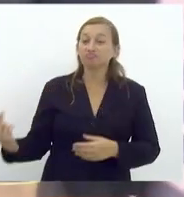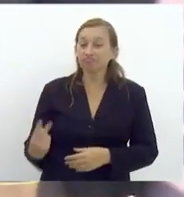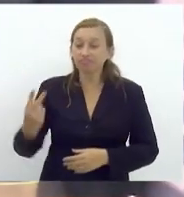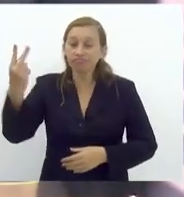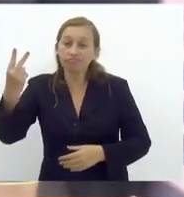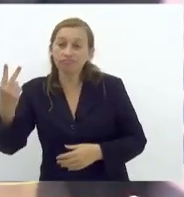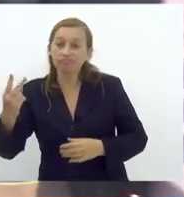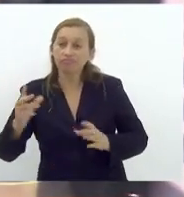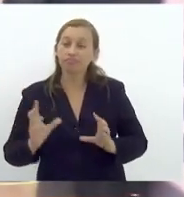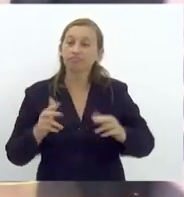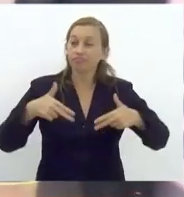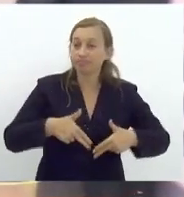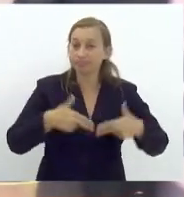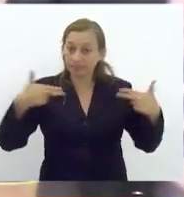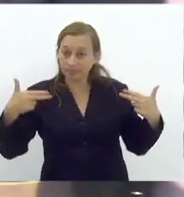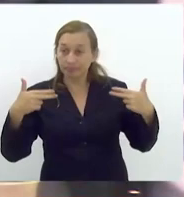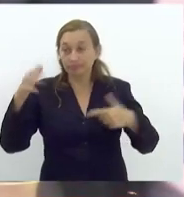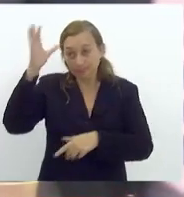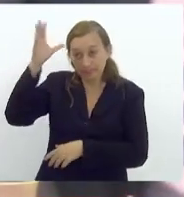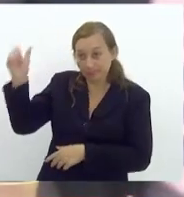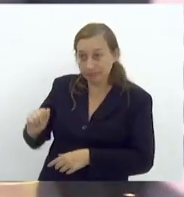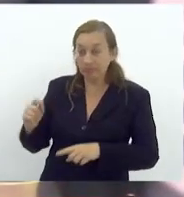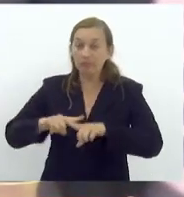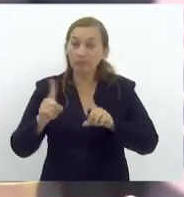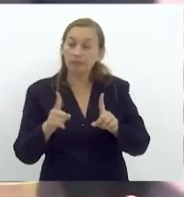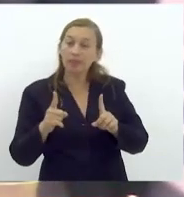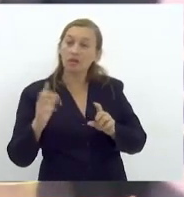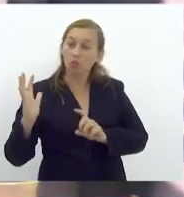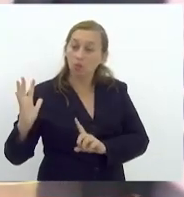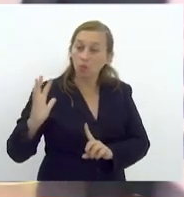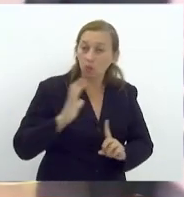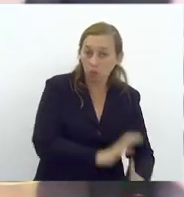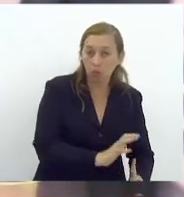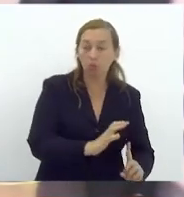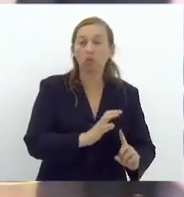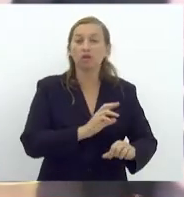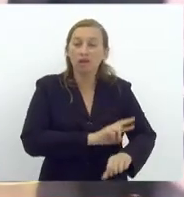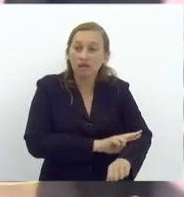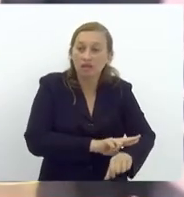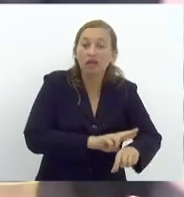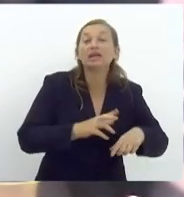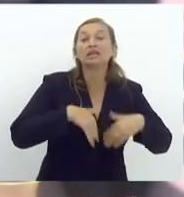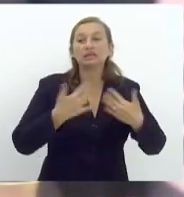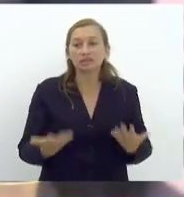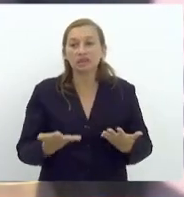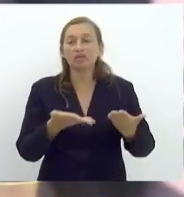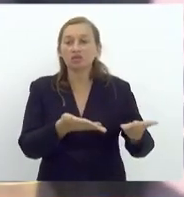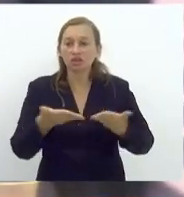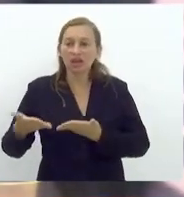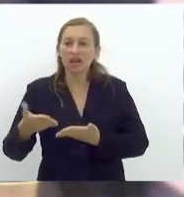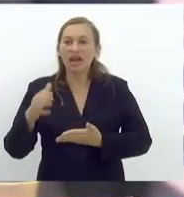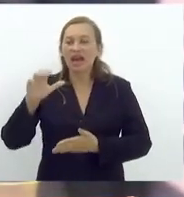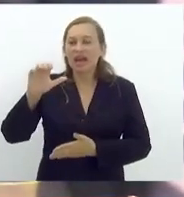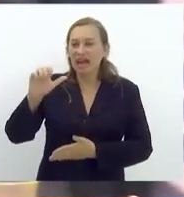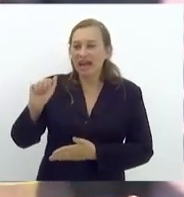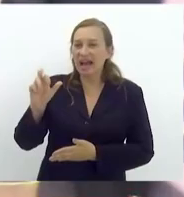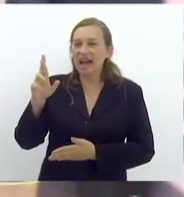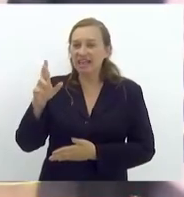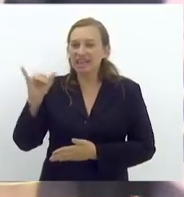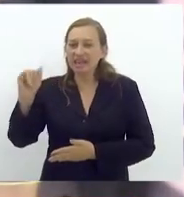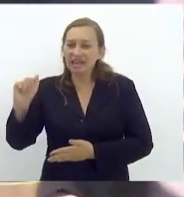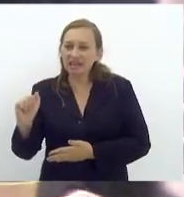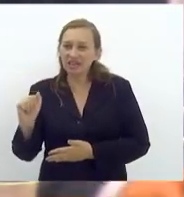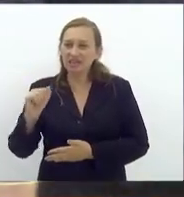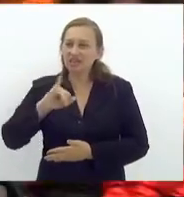afrodórica Mas ela é a expressão dos povos oprimidos e racializados então chamar cair Guajajara chamar o Brasil para